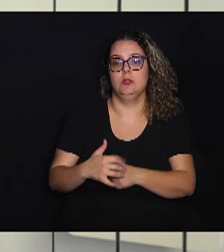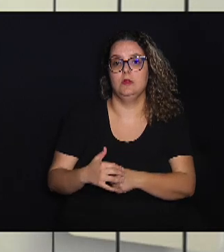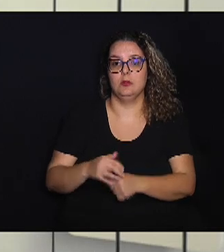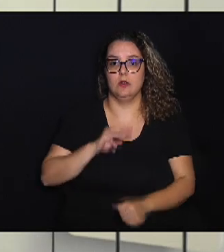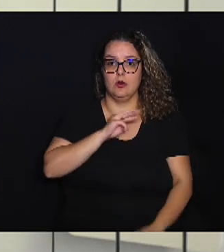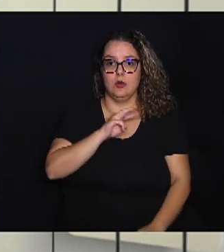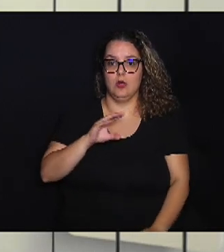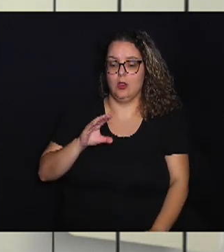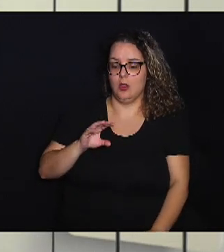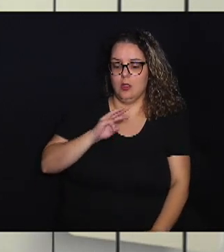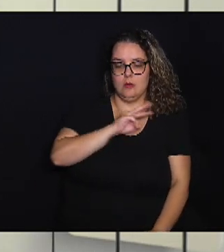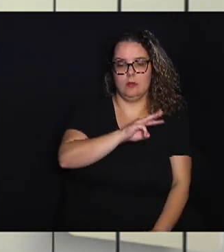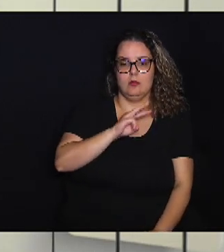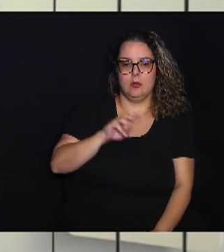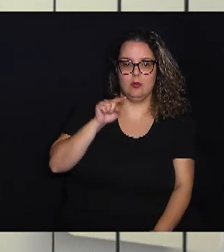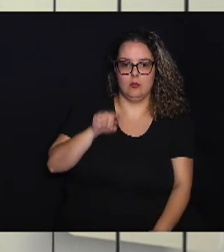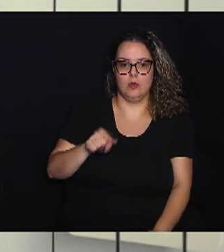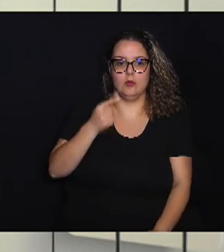digitar lá